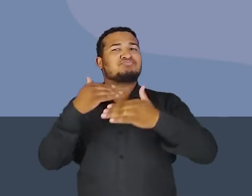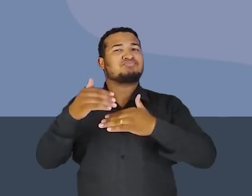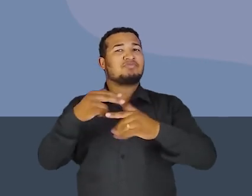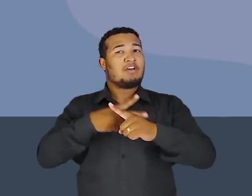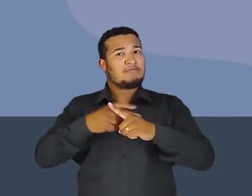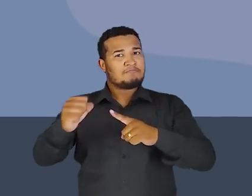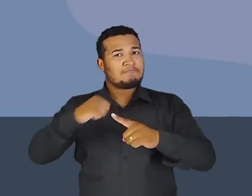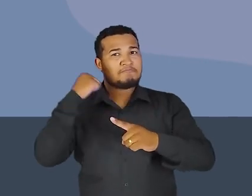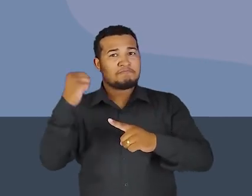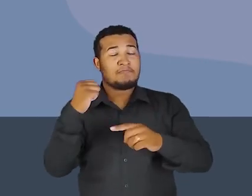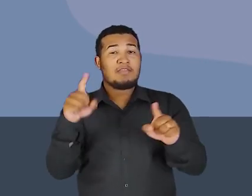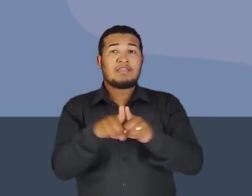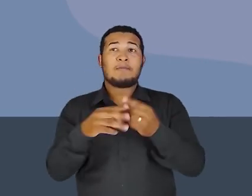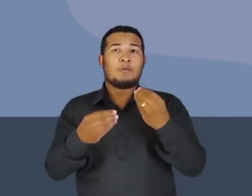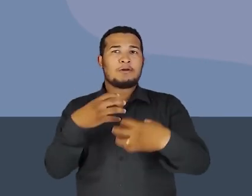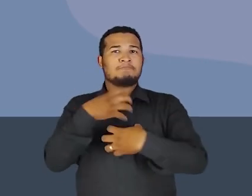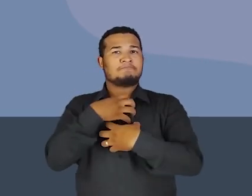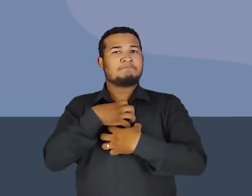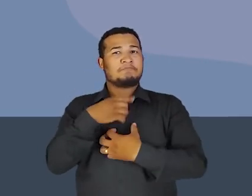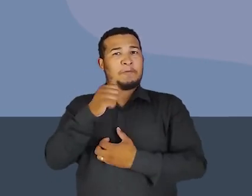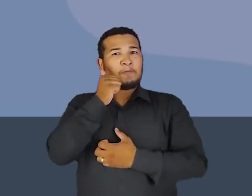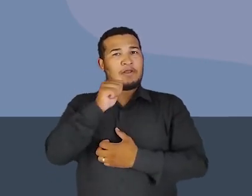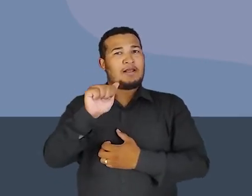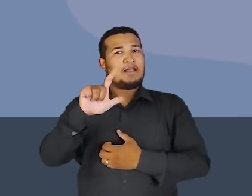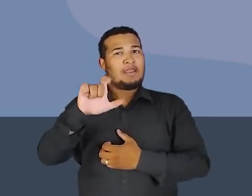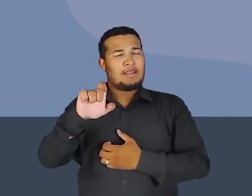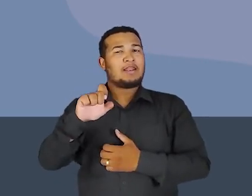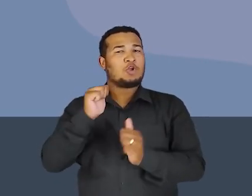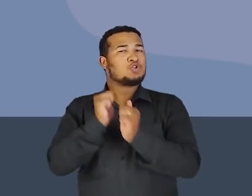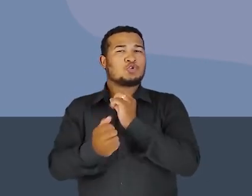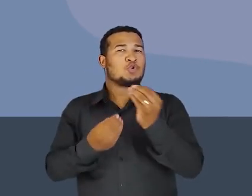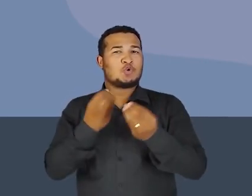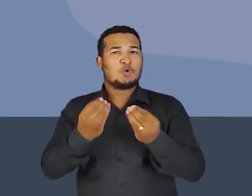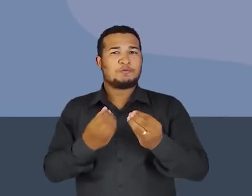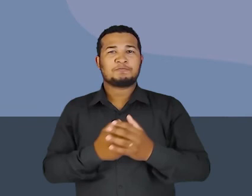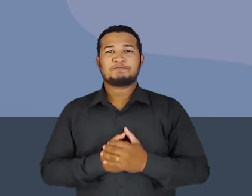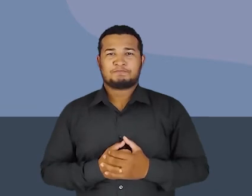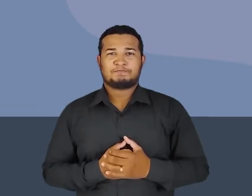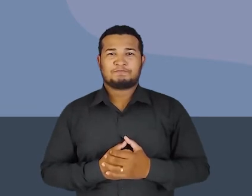forma que a nossa Alê do Espírito Santo jogava. Acompanhe o vídeo.